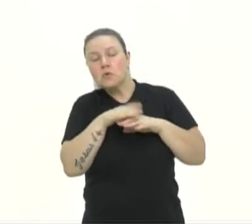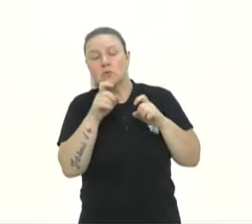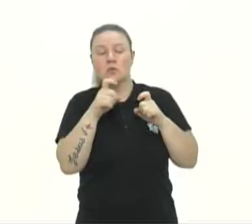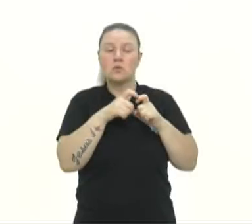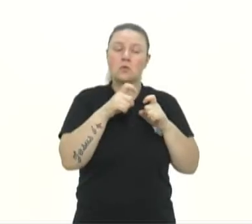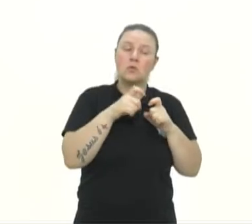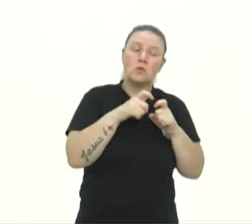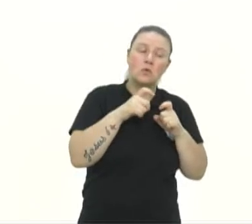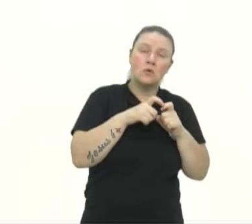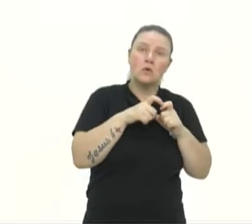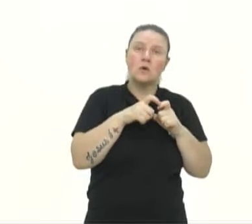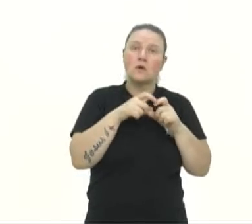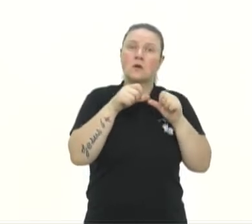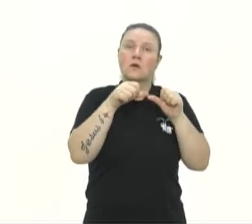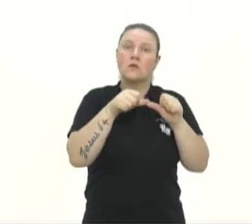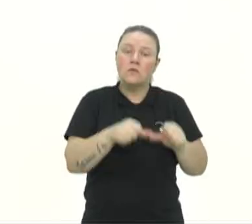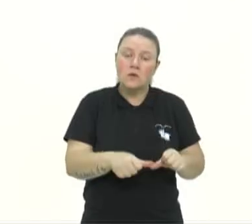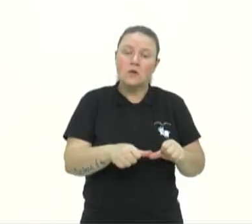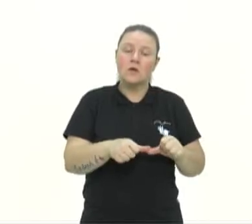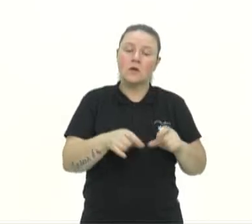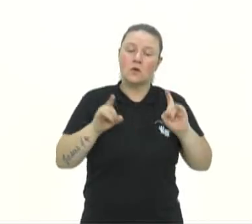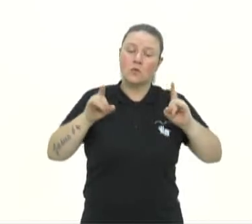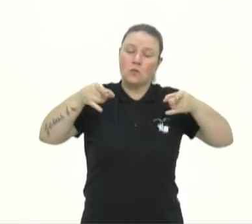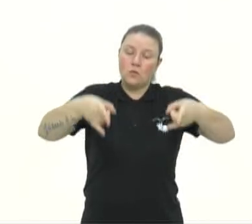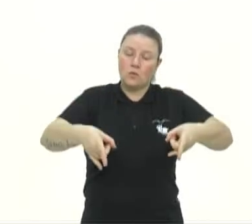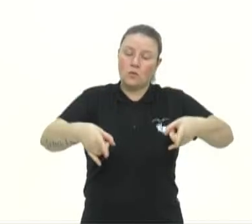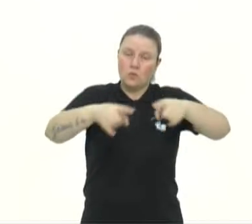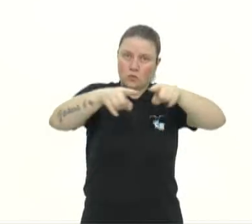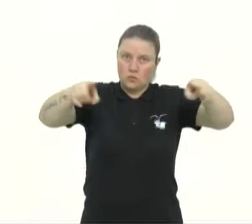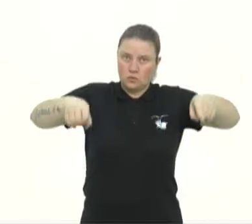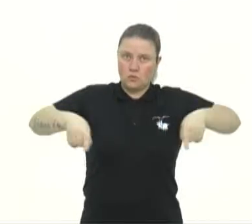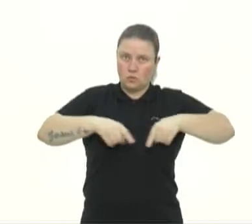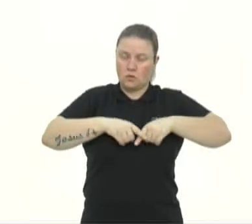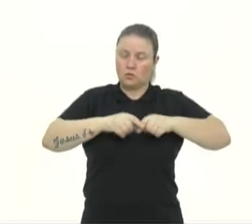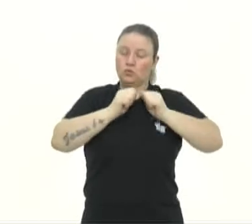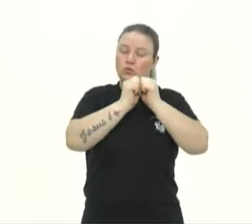tal, se interna no mesmo quarto. Daí fazemos o